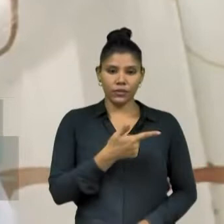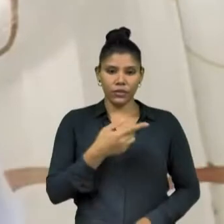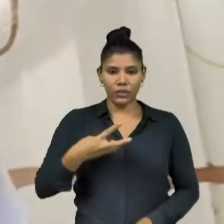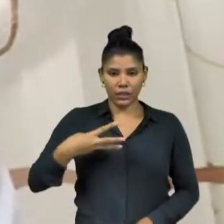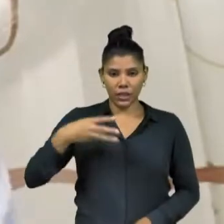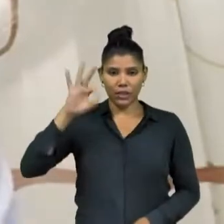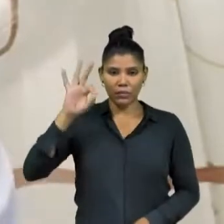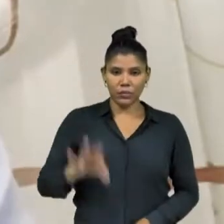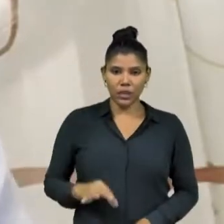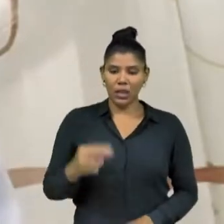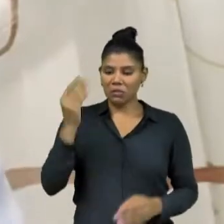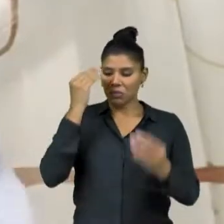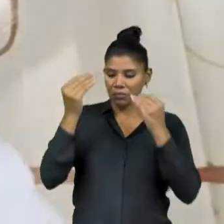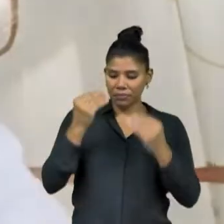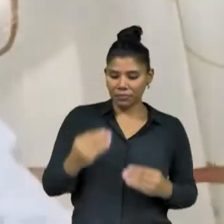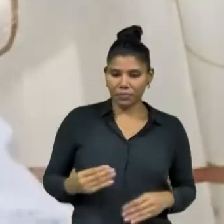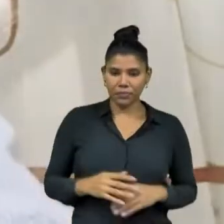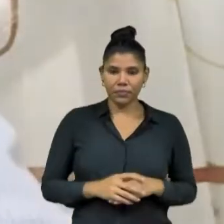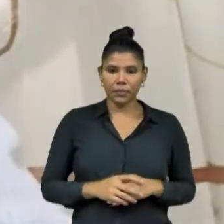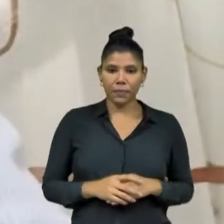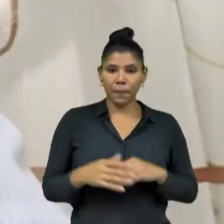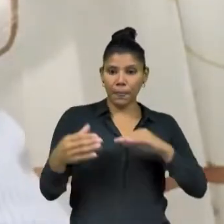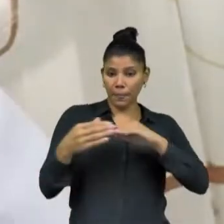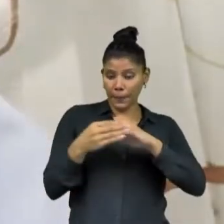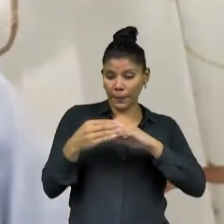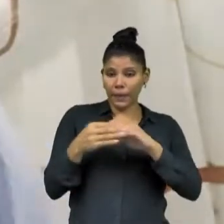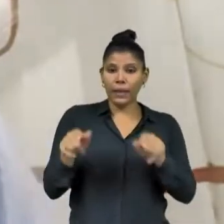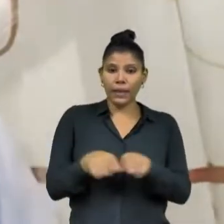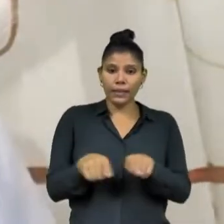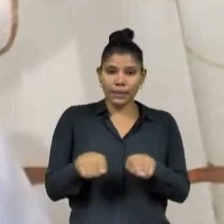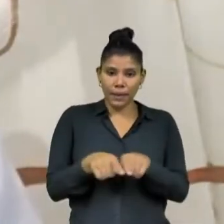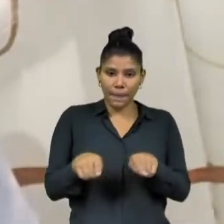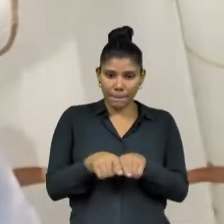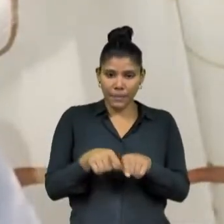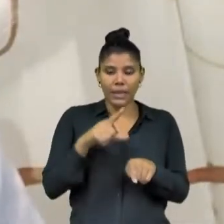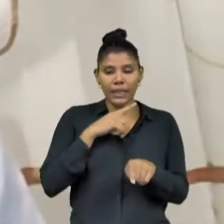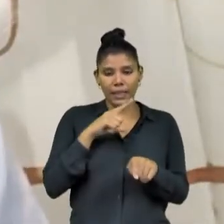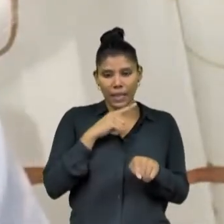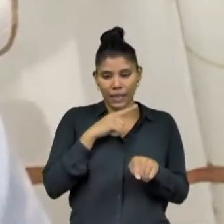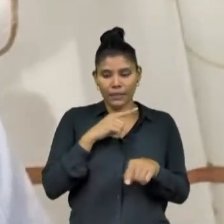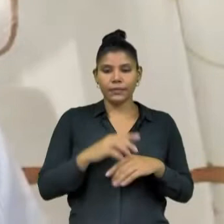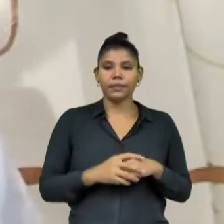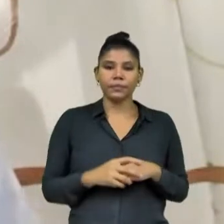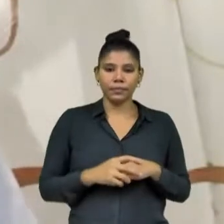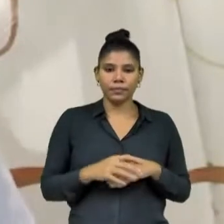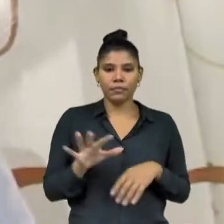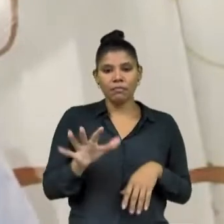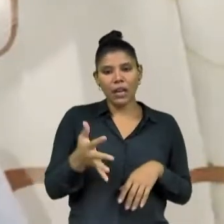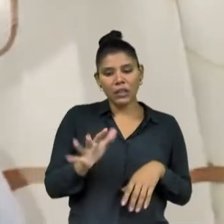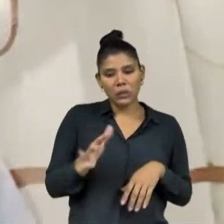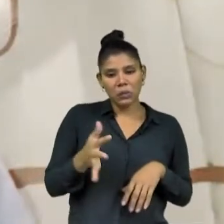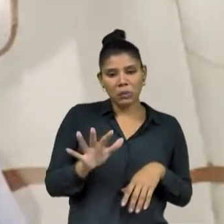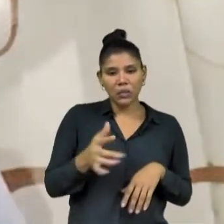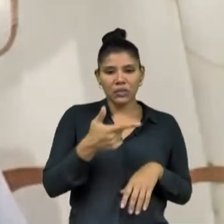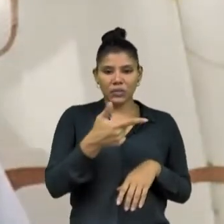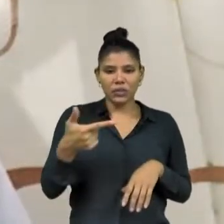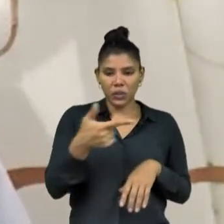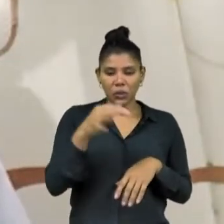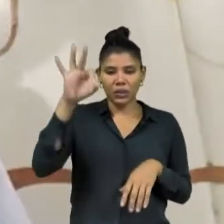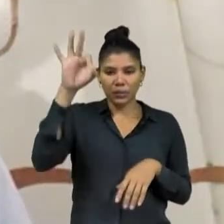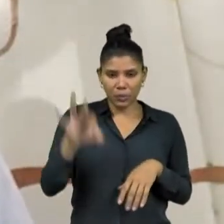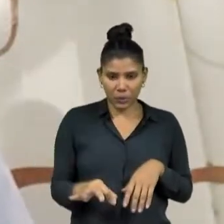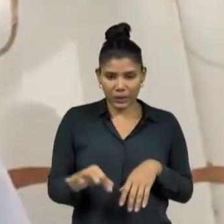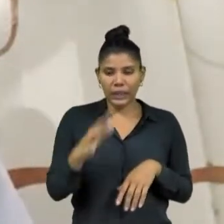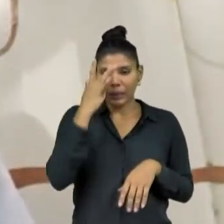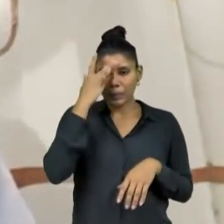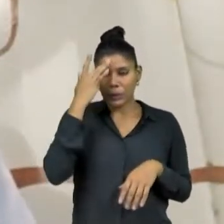cosméticos. Os calçados também estão nessa lista, onde eles também estão com 22% das